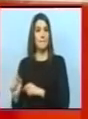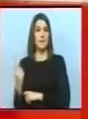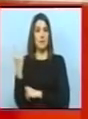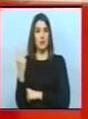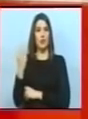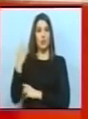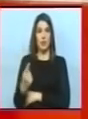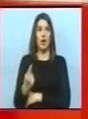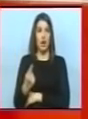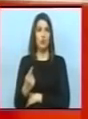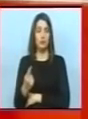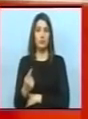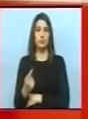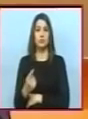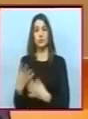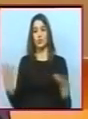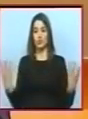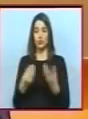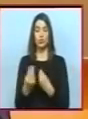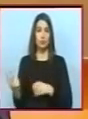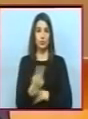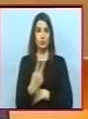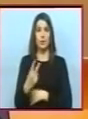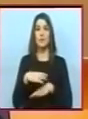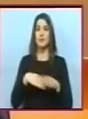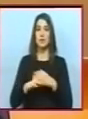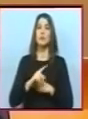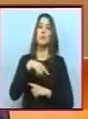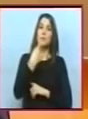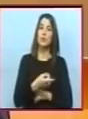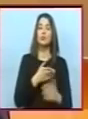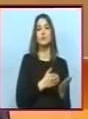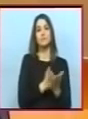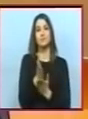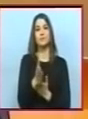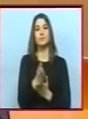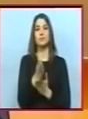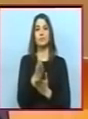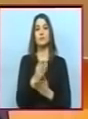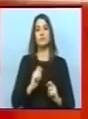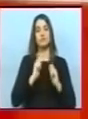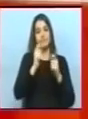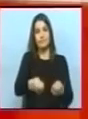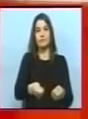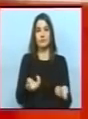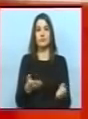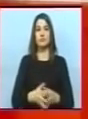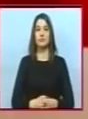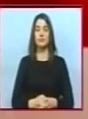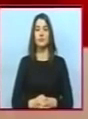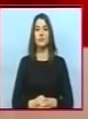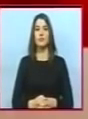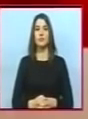em conjunto, no fundo são duas, que se têm que fazer para depois dar continuidade àquilo que é a sucessão. O número